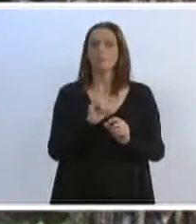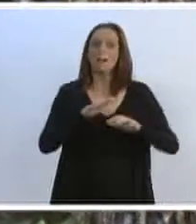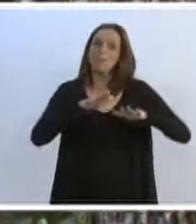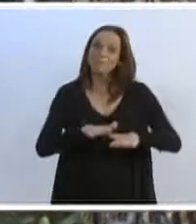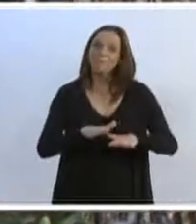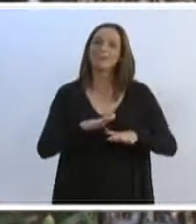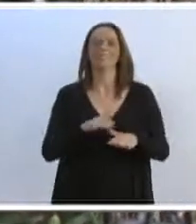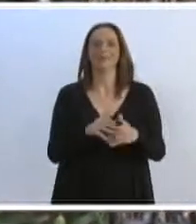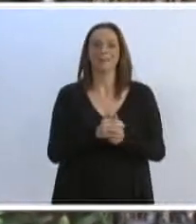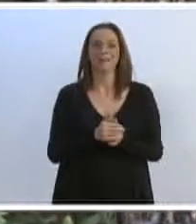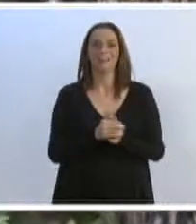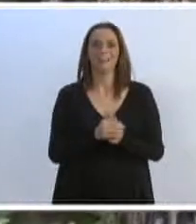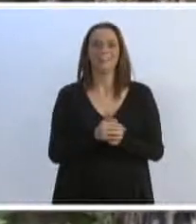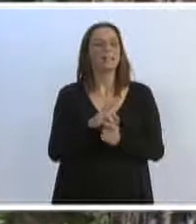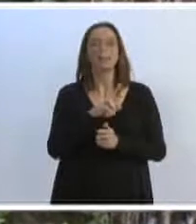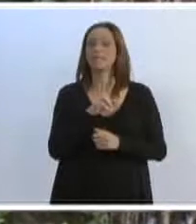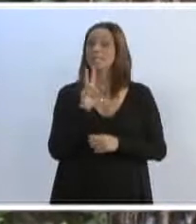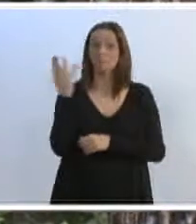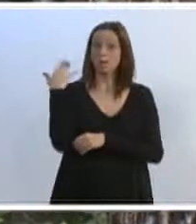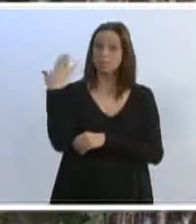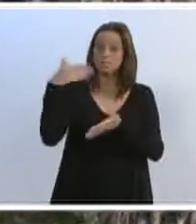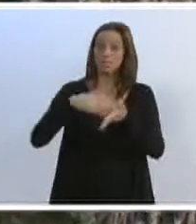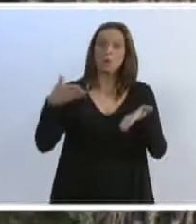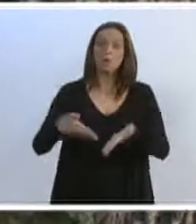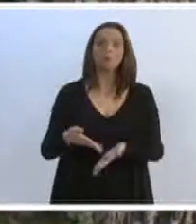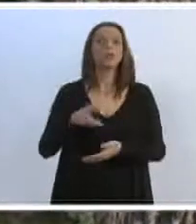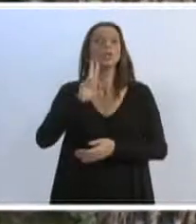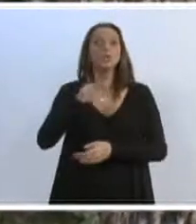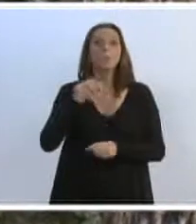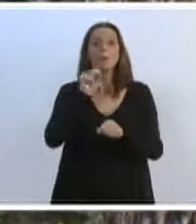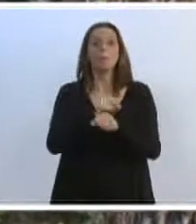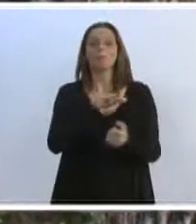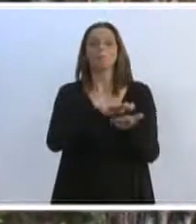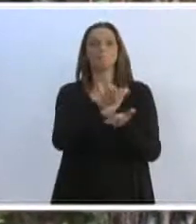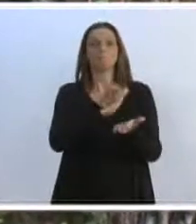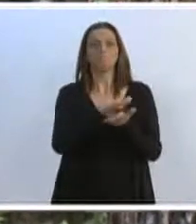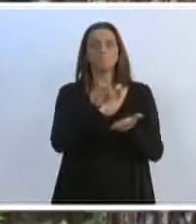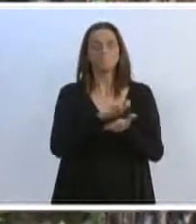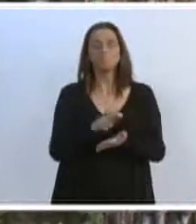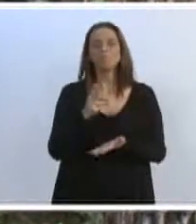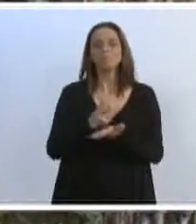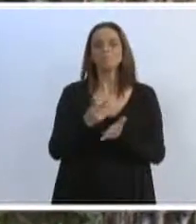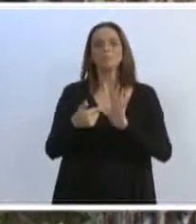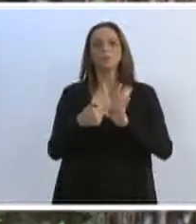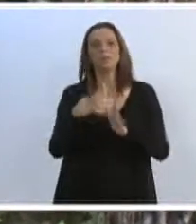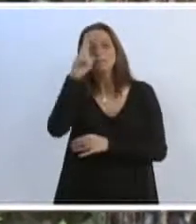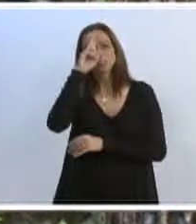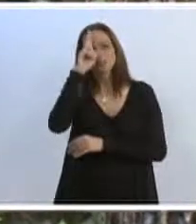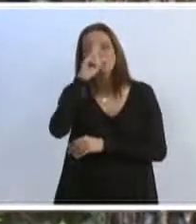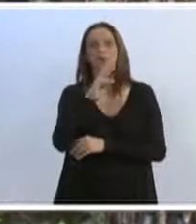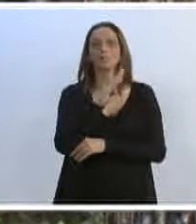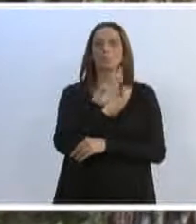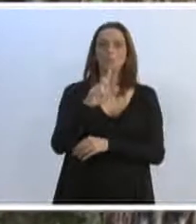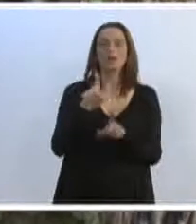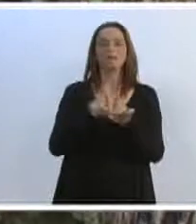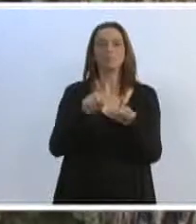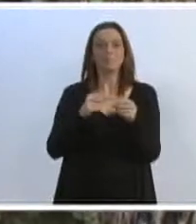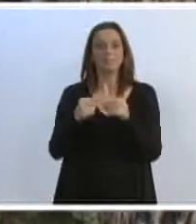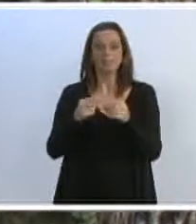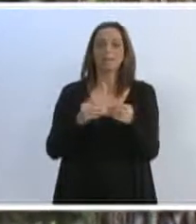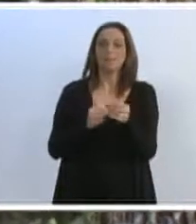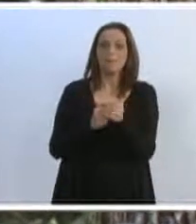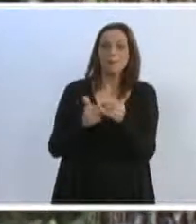coluna em colaboração com a Fundação Cultural de Blumenau, nessa convênio, né, que a FURB e a Fundação